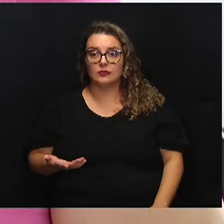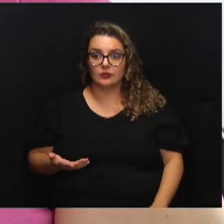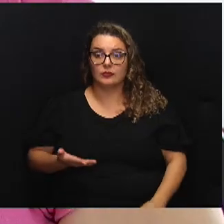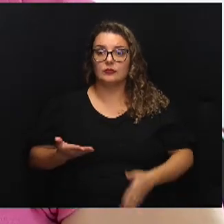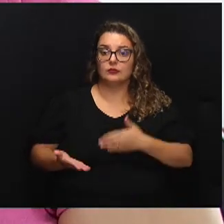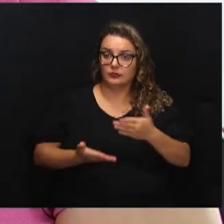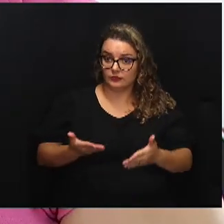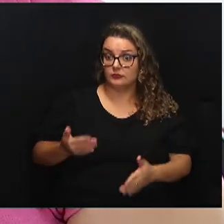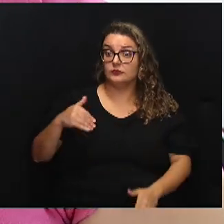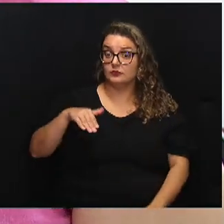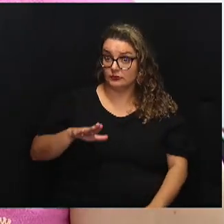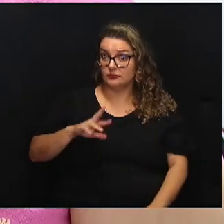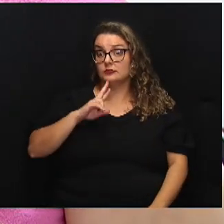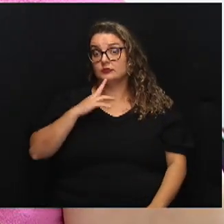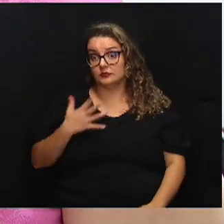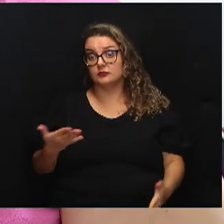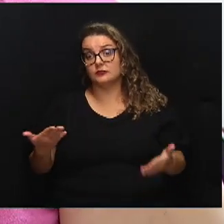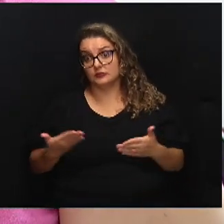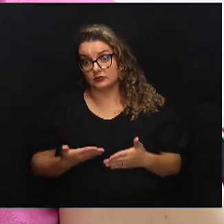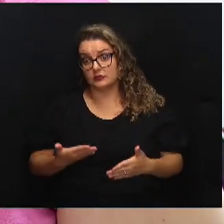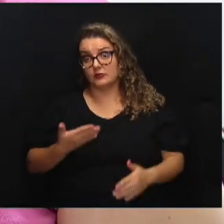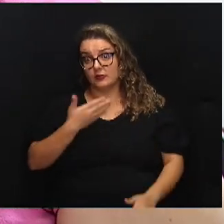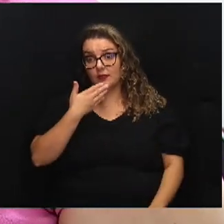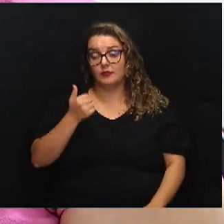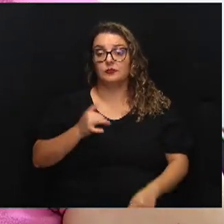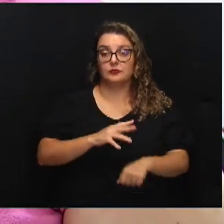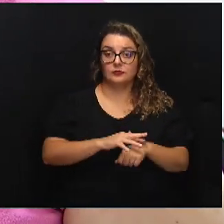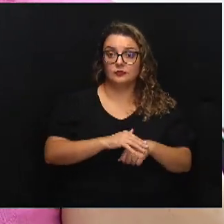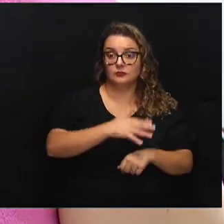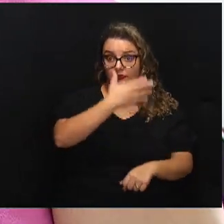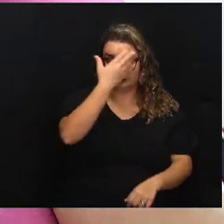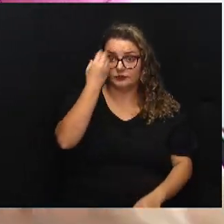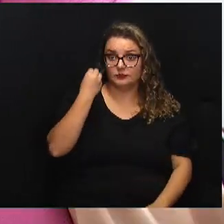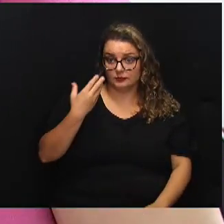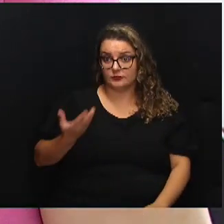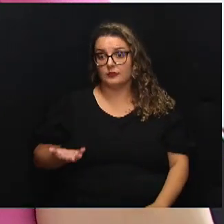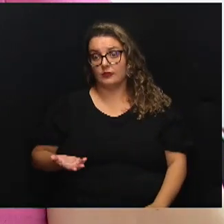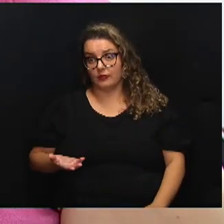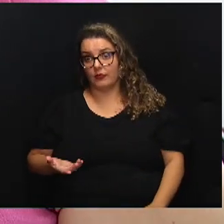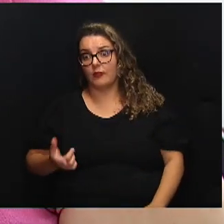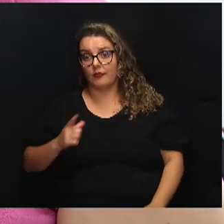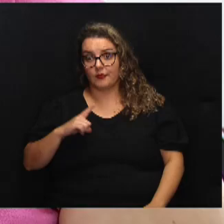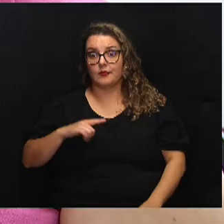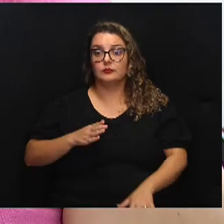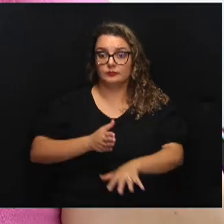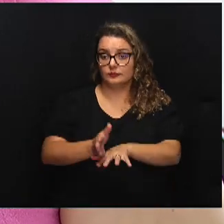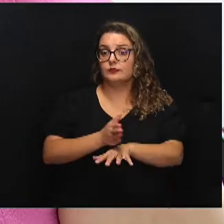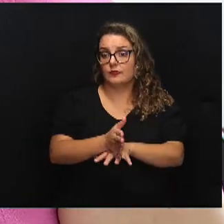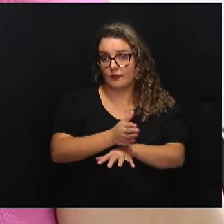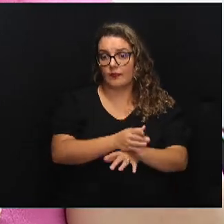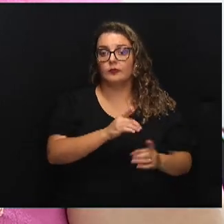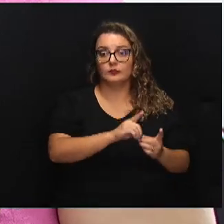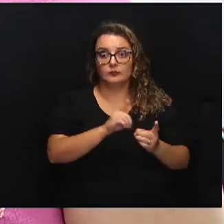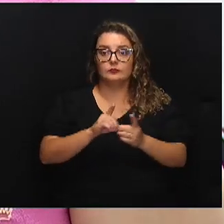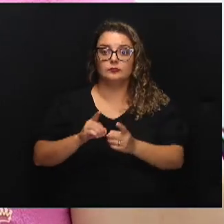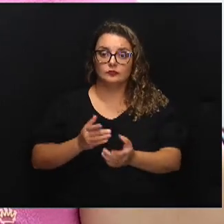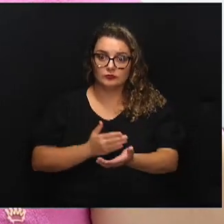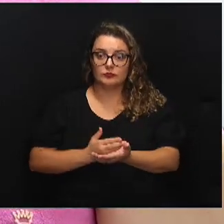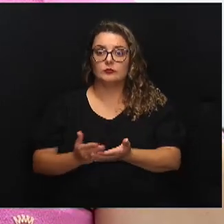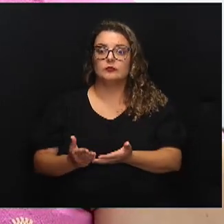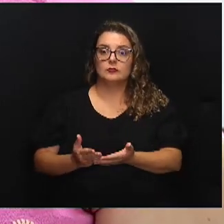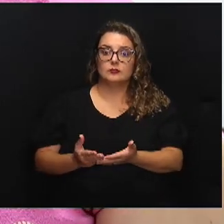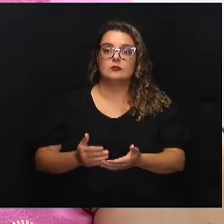que a gente vê mais resultado de melhora no Alzheimer, né? Então, tem todas essas abordagens aí para a gente começar a entrar e